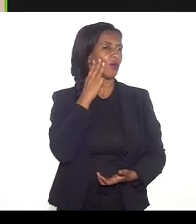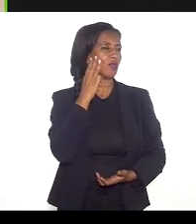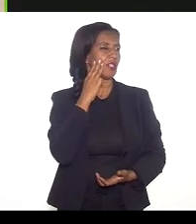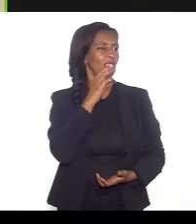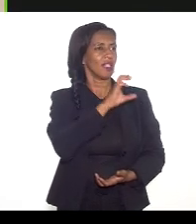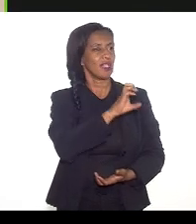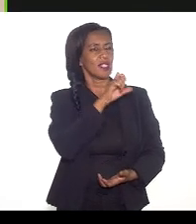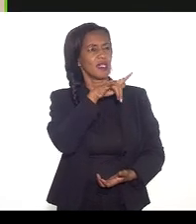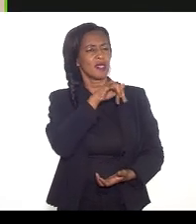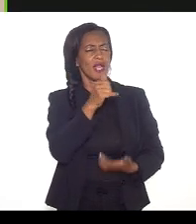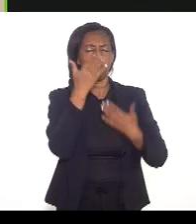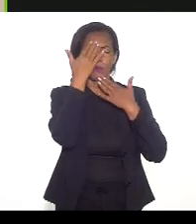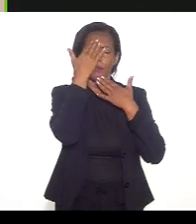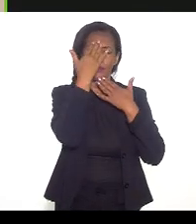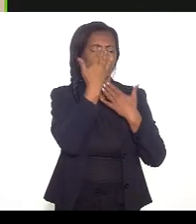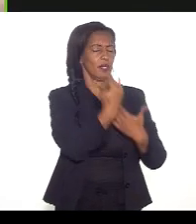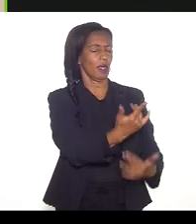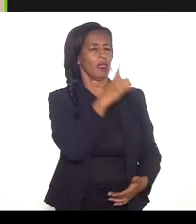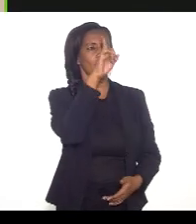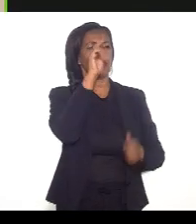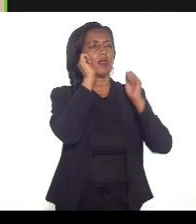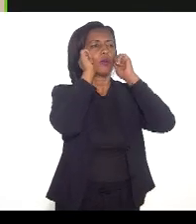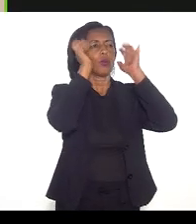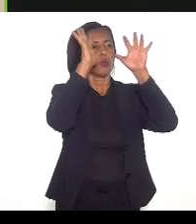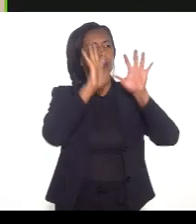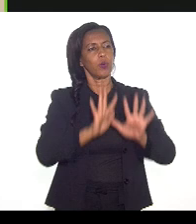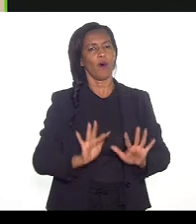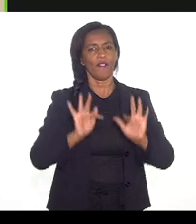deputada Célia, muito obrigado. Que Deus abençoe. Está